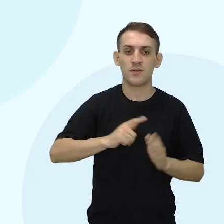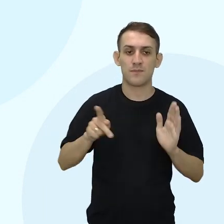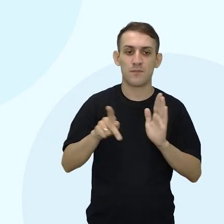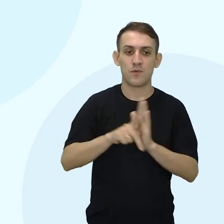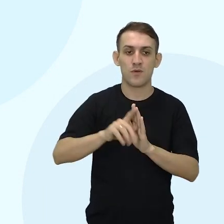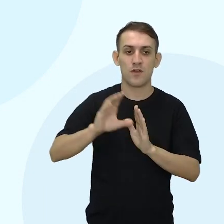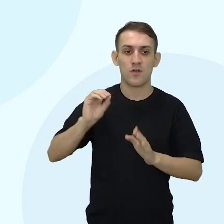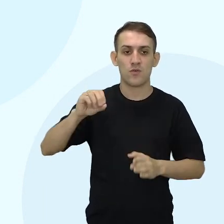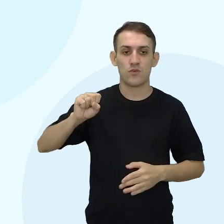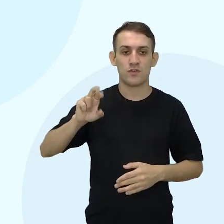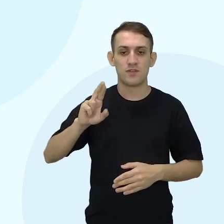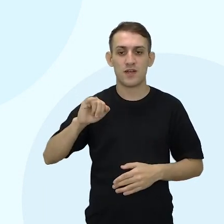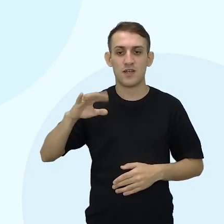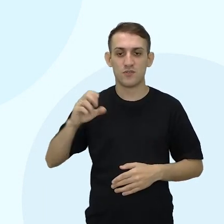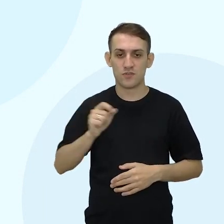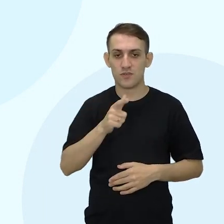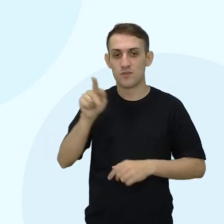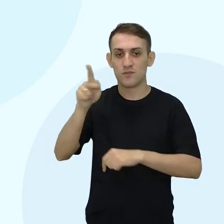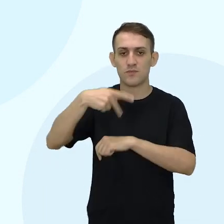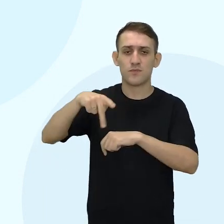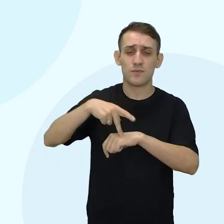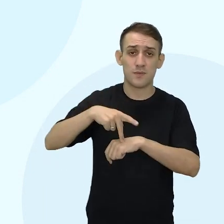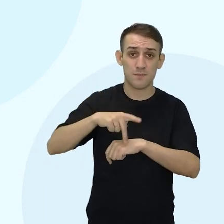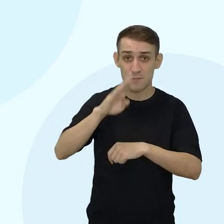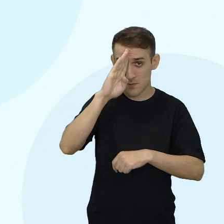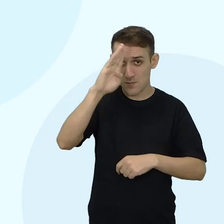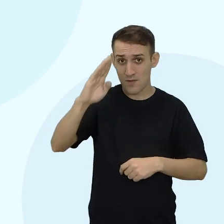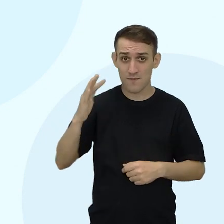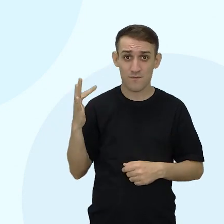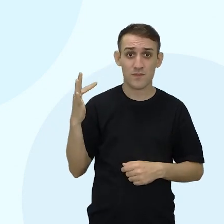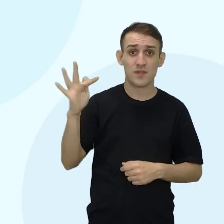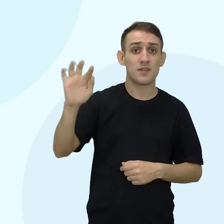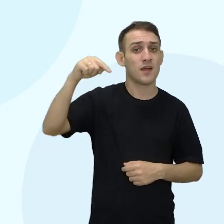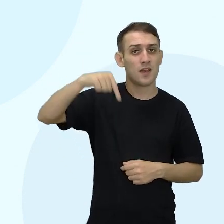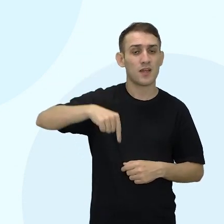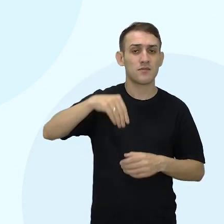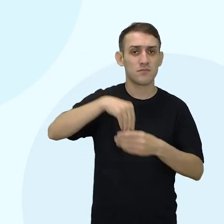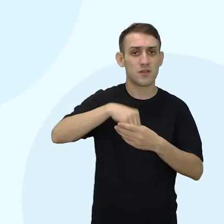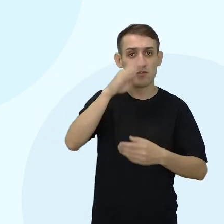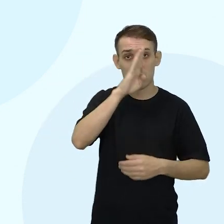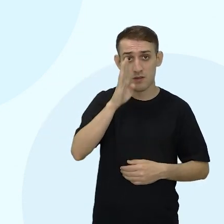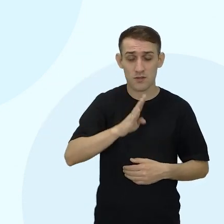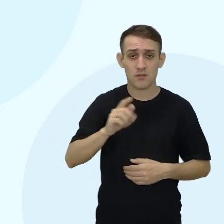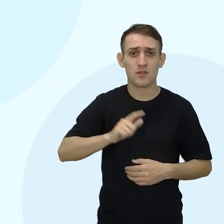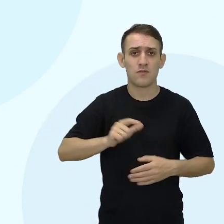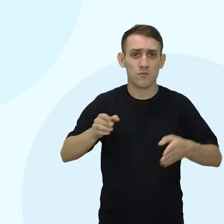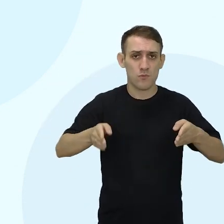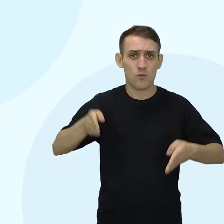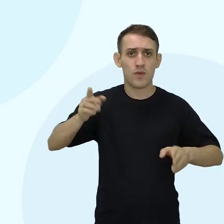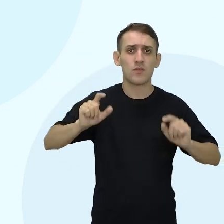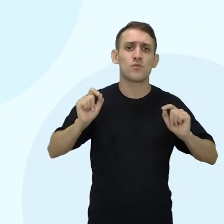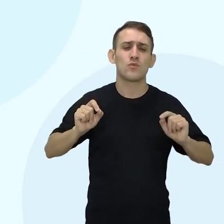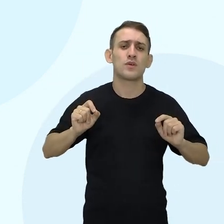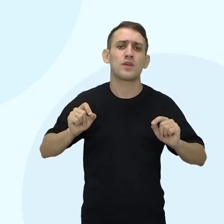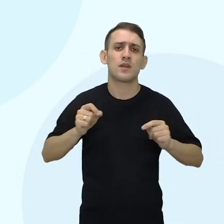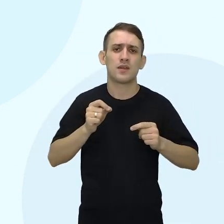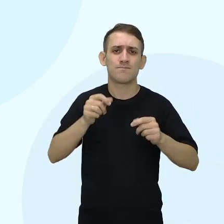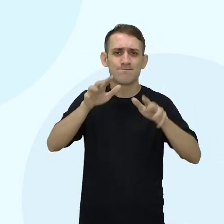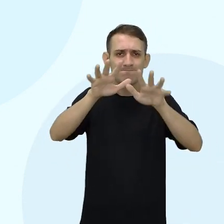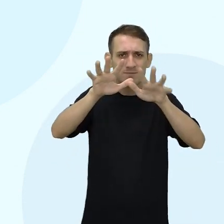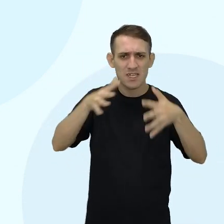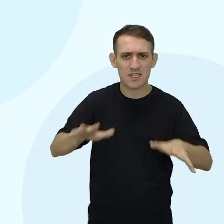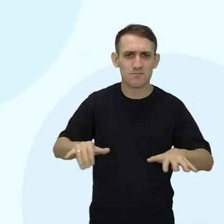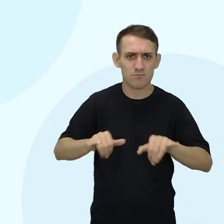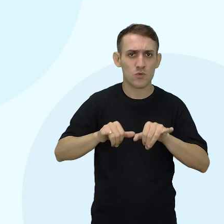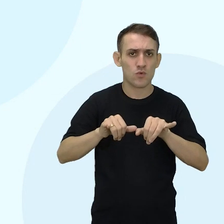corsários e estrangeiros, principalmente franceses, no litoral do Brasil. Em um momento de crise comercial, de